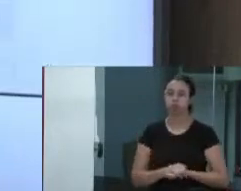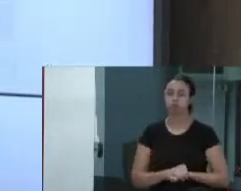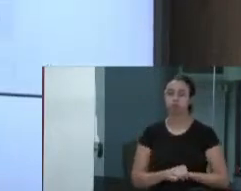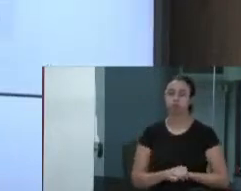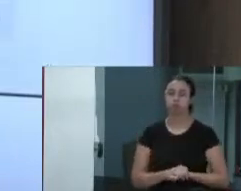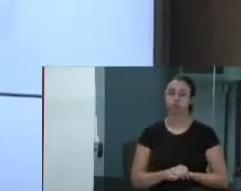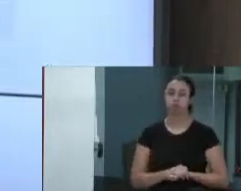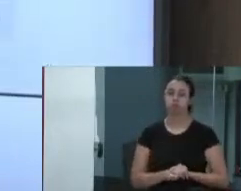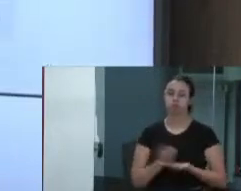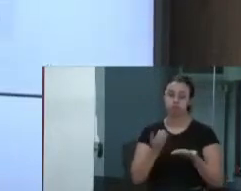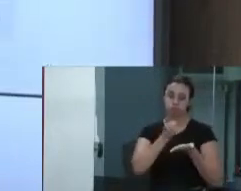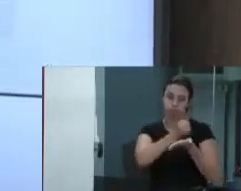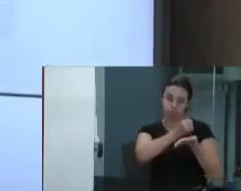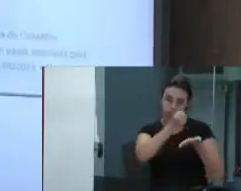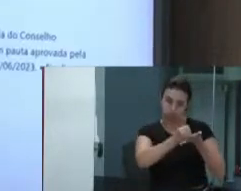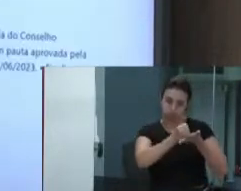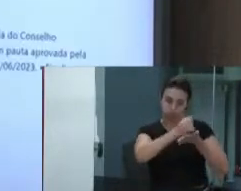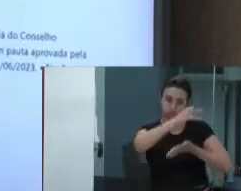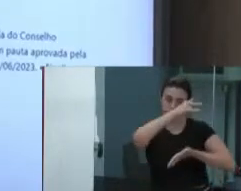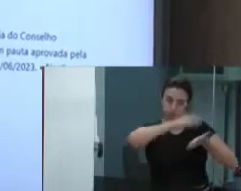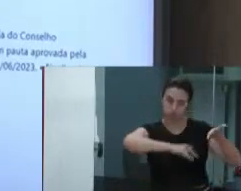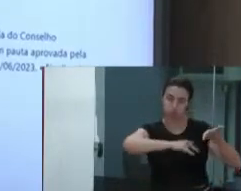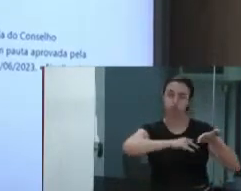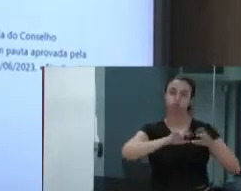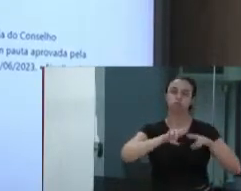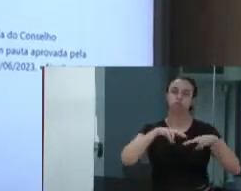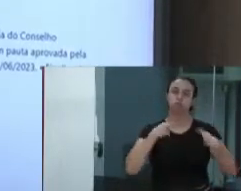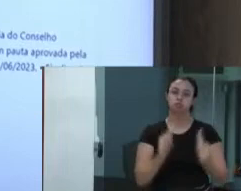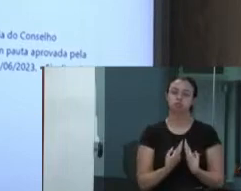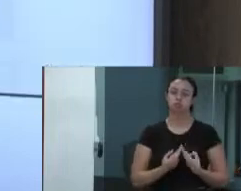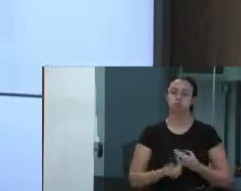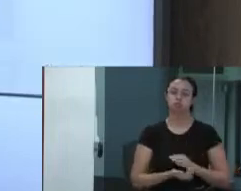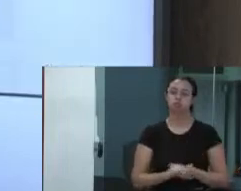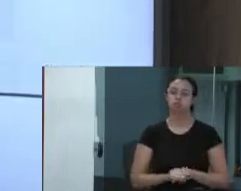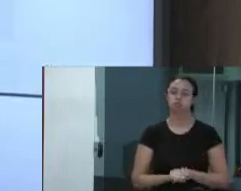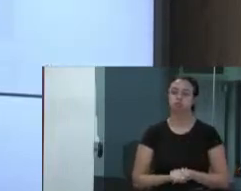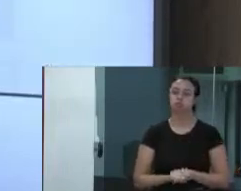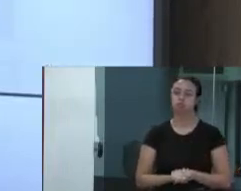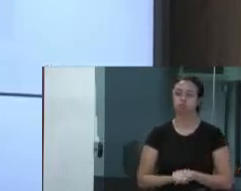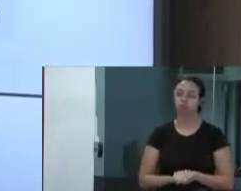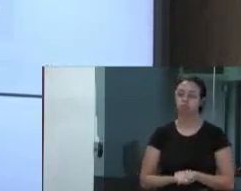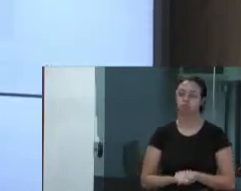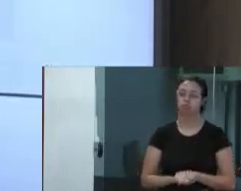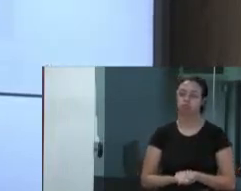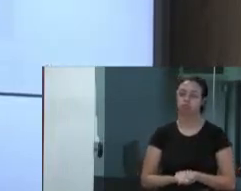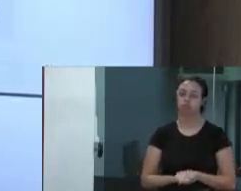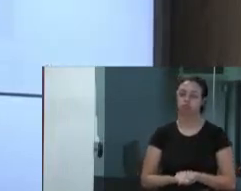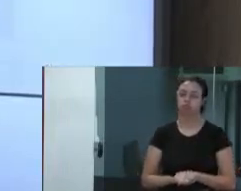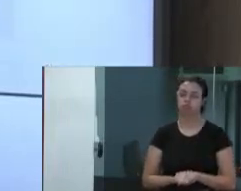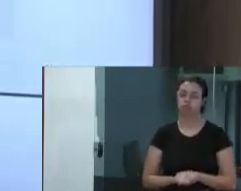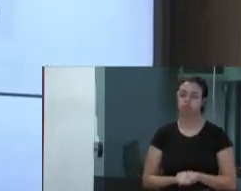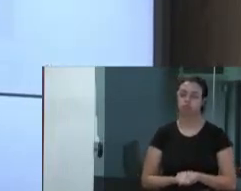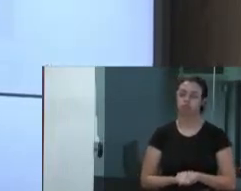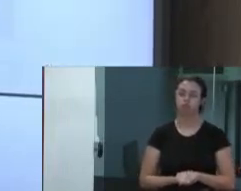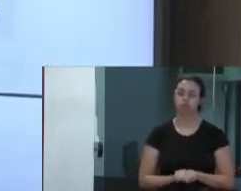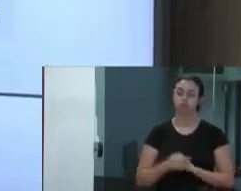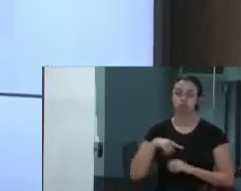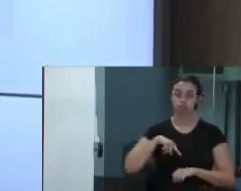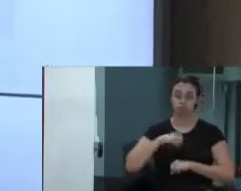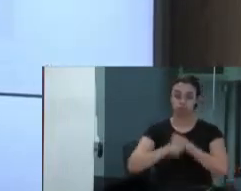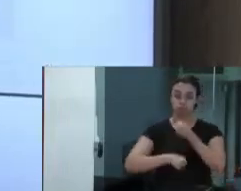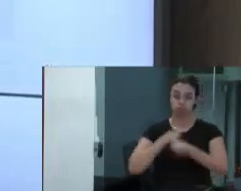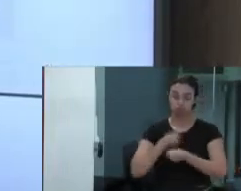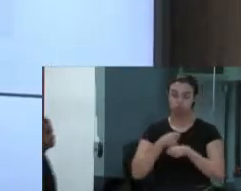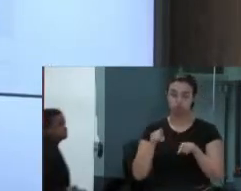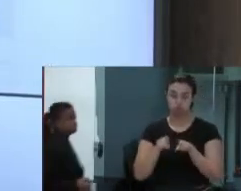Os protocolos das reuniões no sistema, né, aqui da casa. Tivemos, né, esse ano também